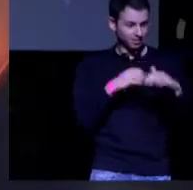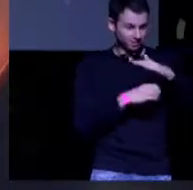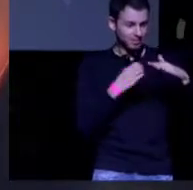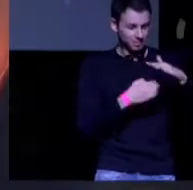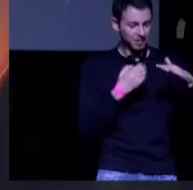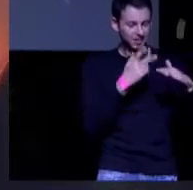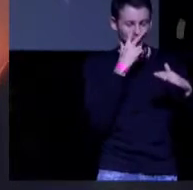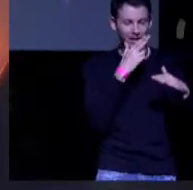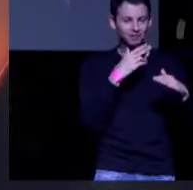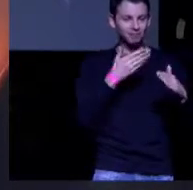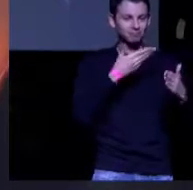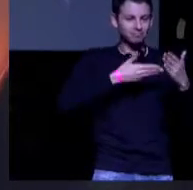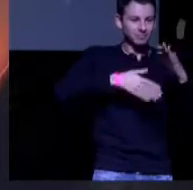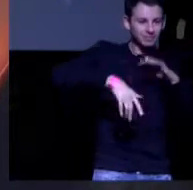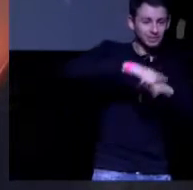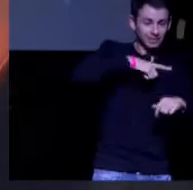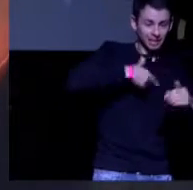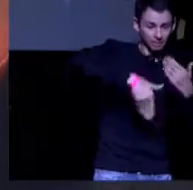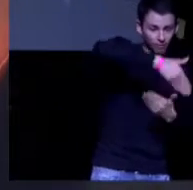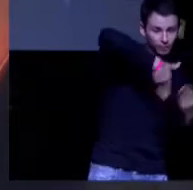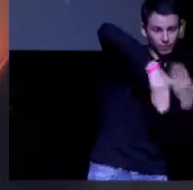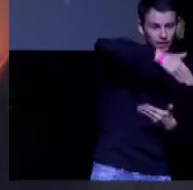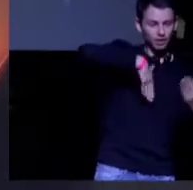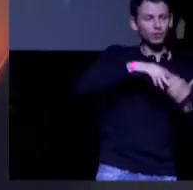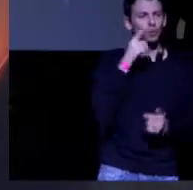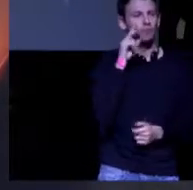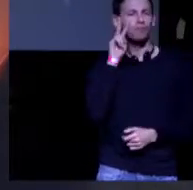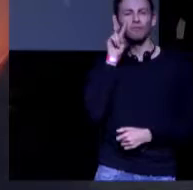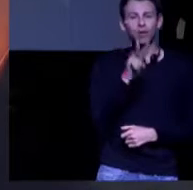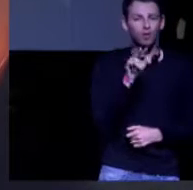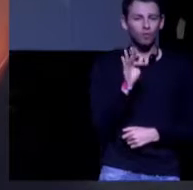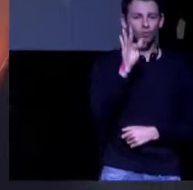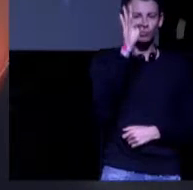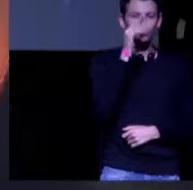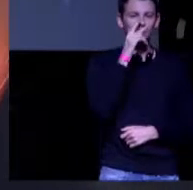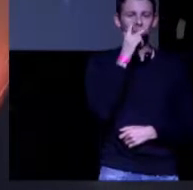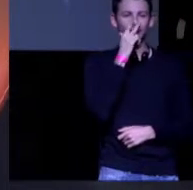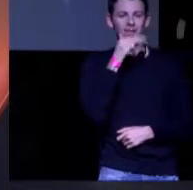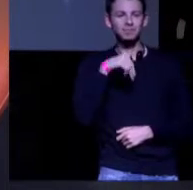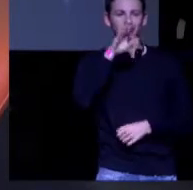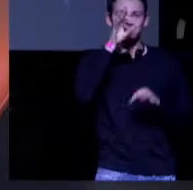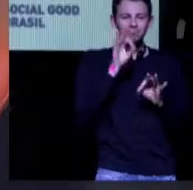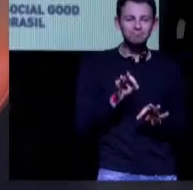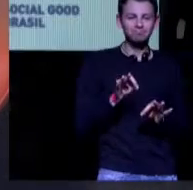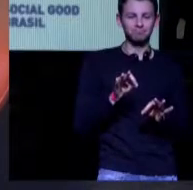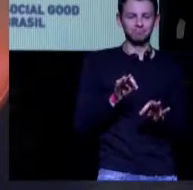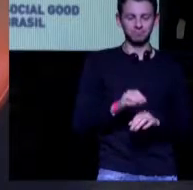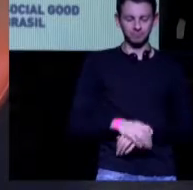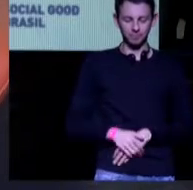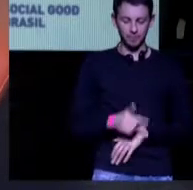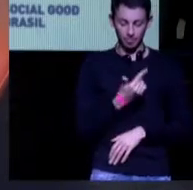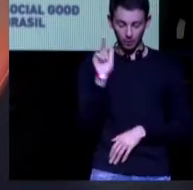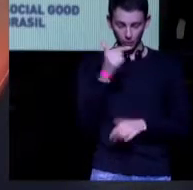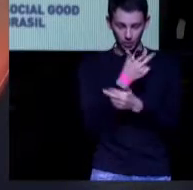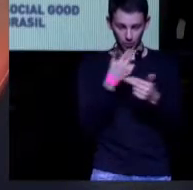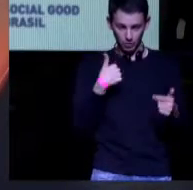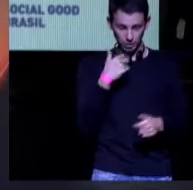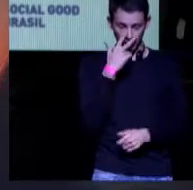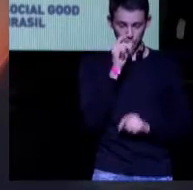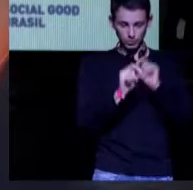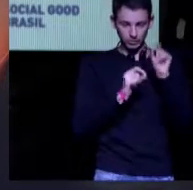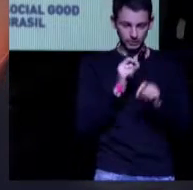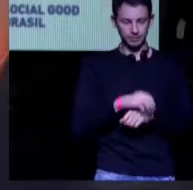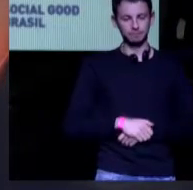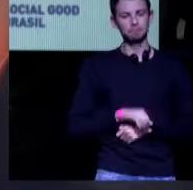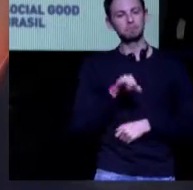algo diferente que está olhando um pouco o futuro de uma forma mais comprometida ea outra coisa também que eu acho o seguinte é quando